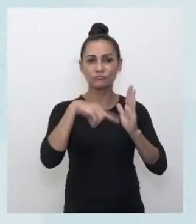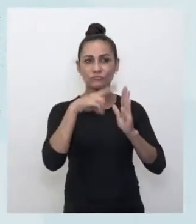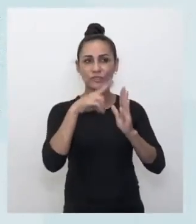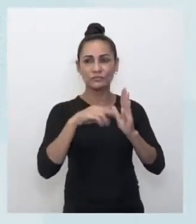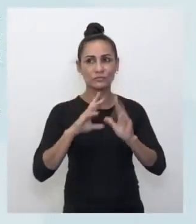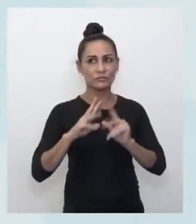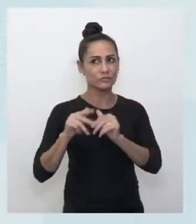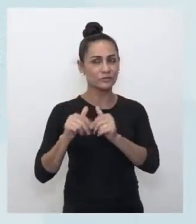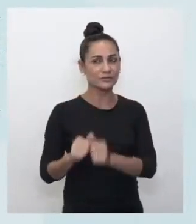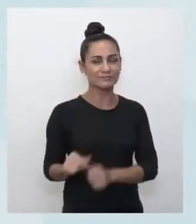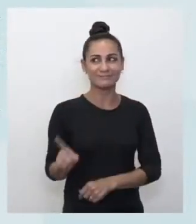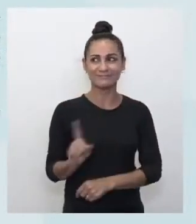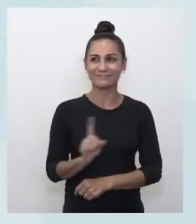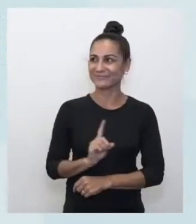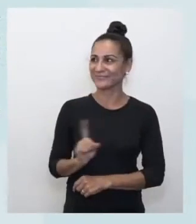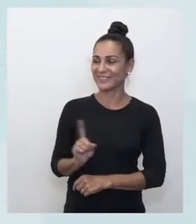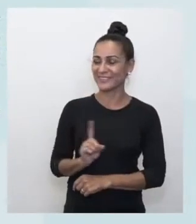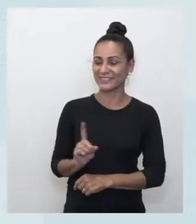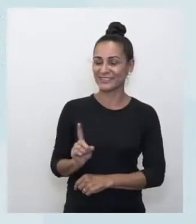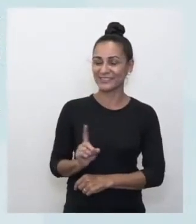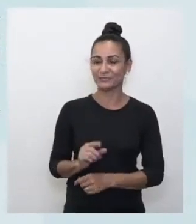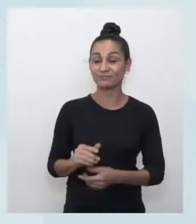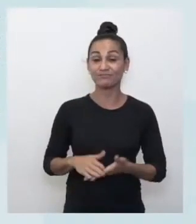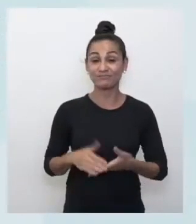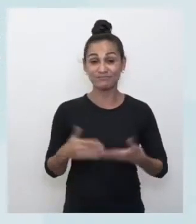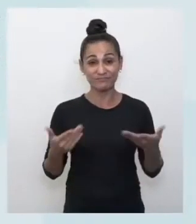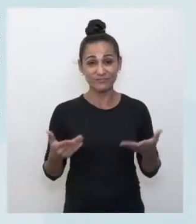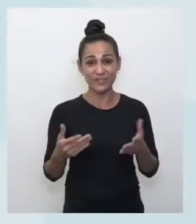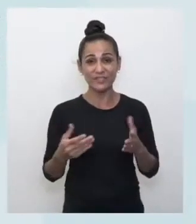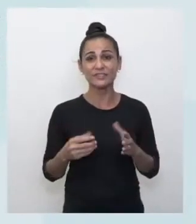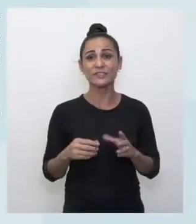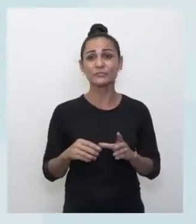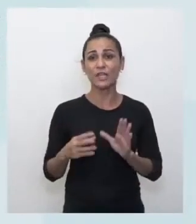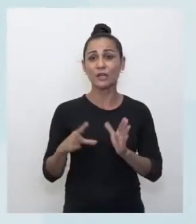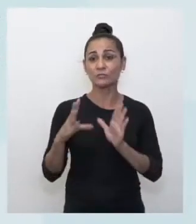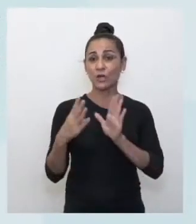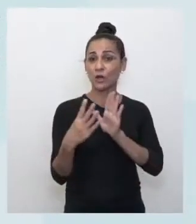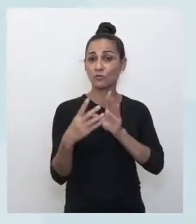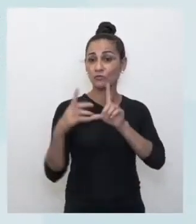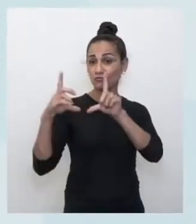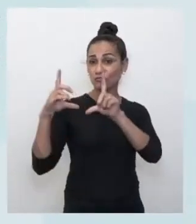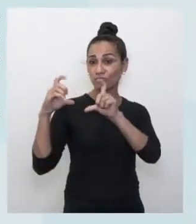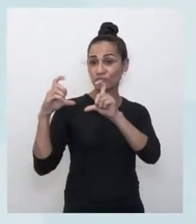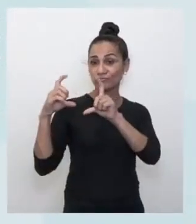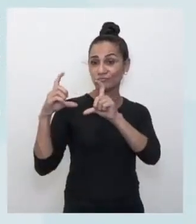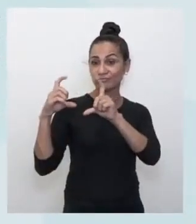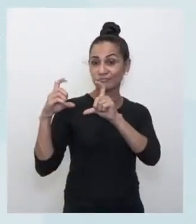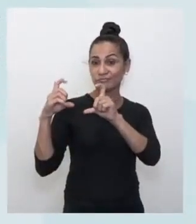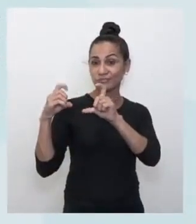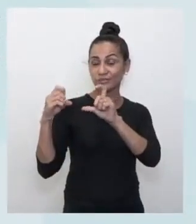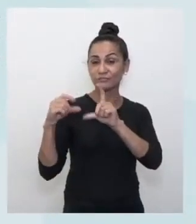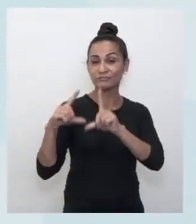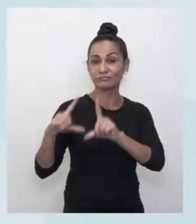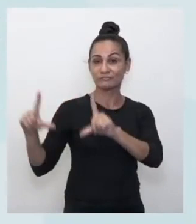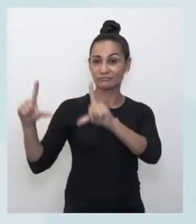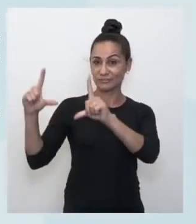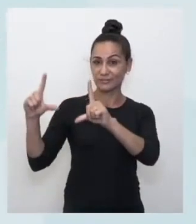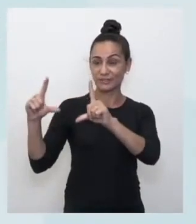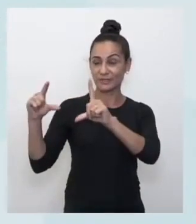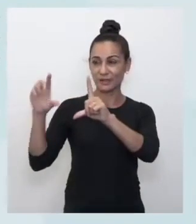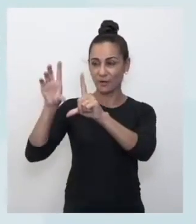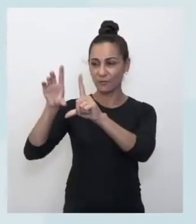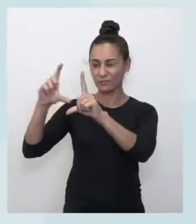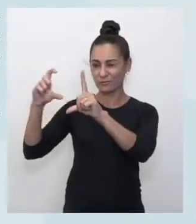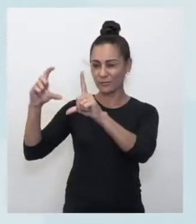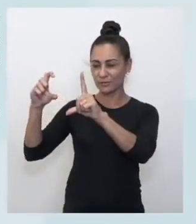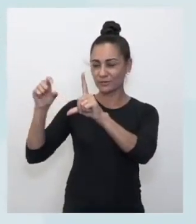não, né? Não, mas deem um print aí na tela para que vocês tenham o que a gente vai trabalhar aí, professores, mas